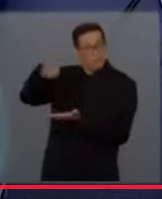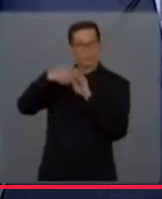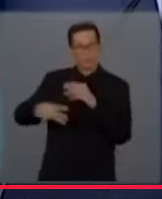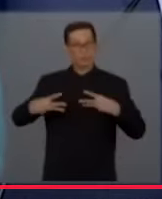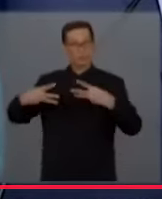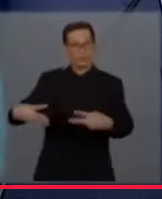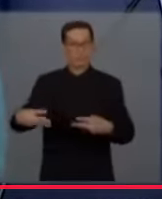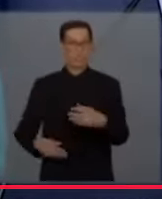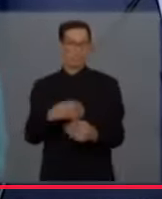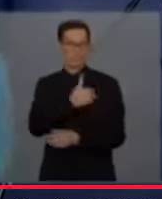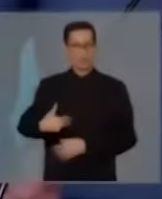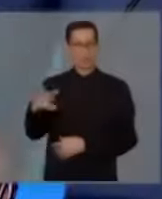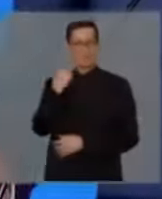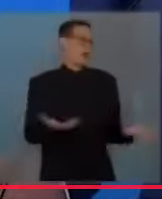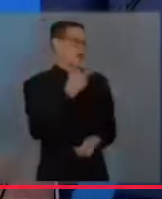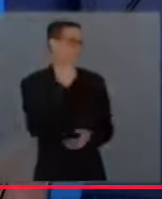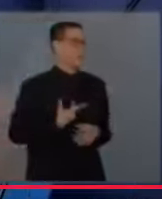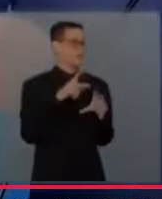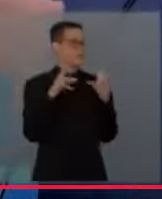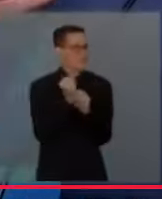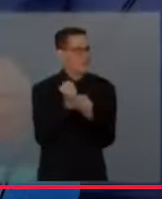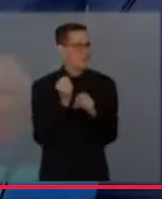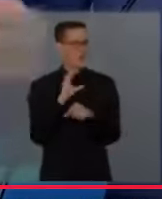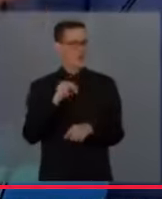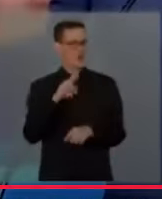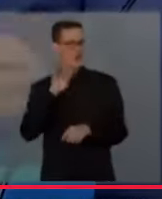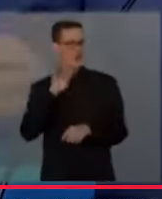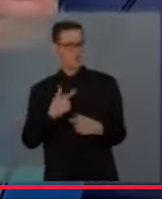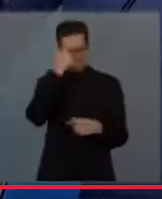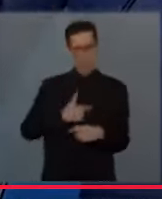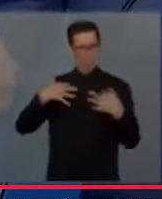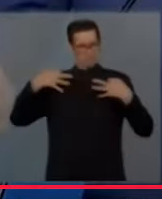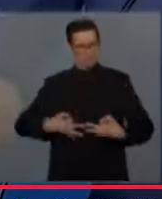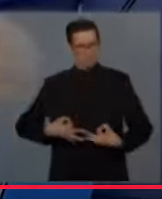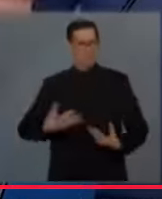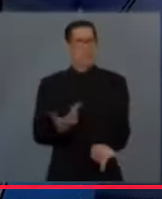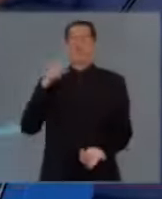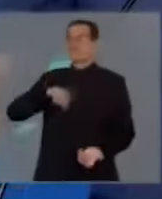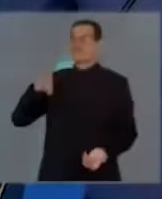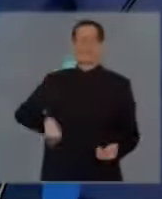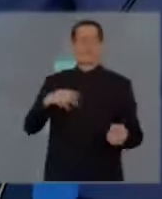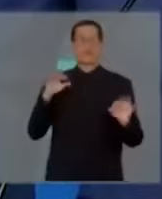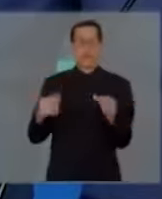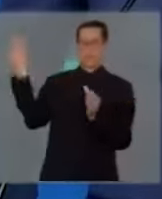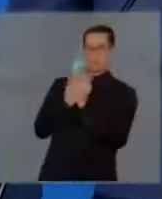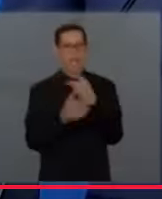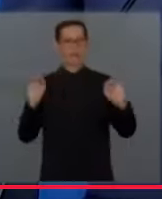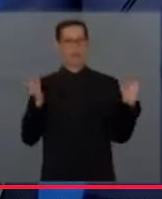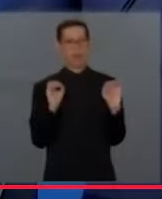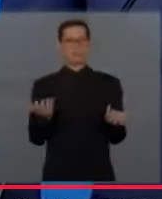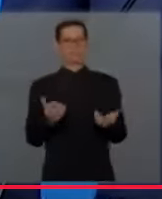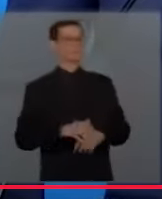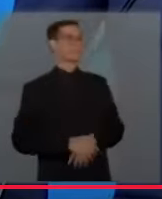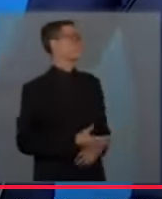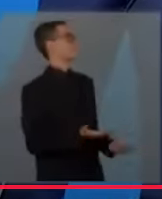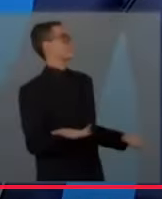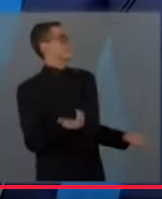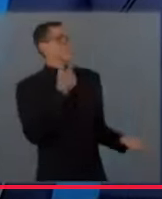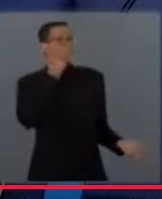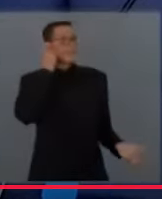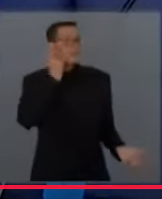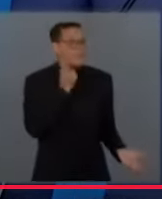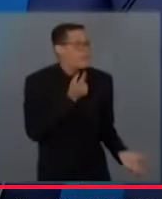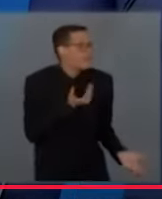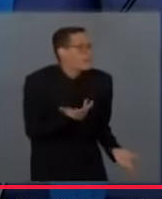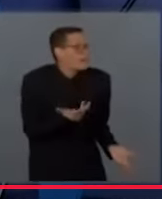sobre o senhor Guilherme bolos agora vem querer falar de conta eu sou uma pessoa íntegra correta nunca tive indiciamento nunca tive um processo nunca passei pano para nada errado Ricardo se você é íntegro e